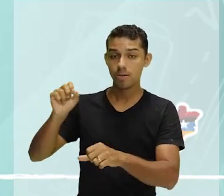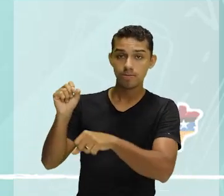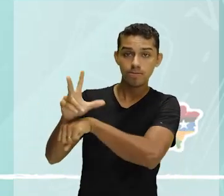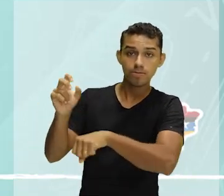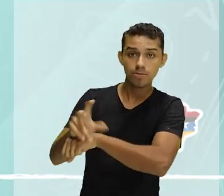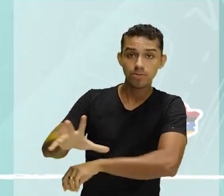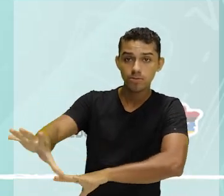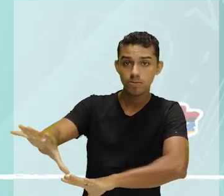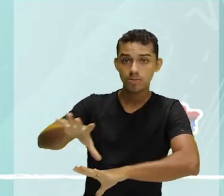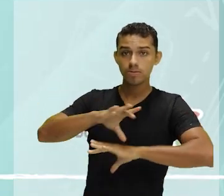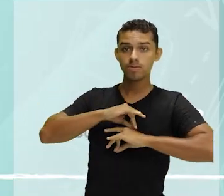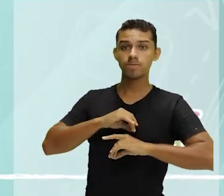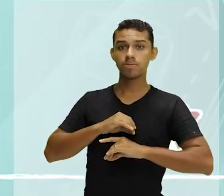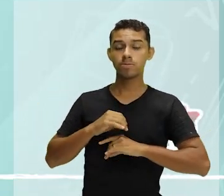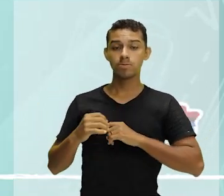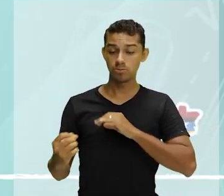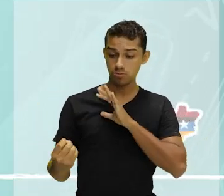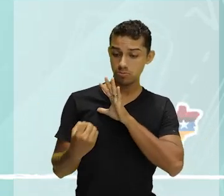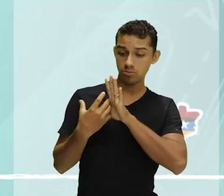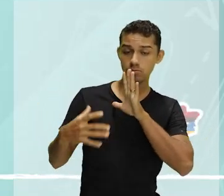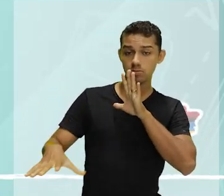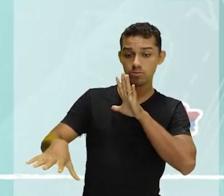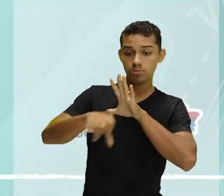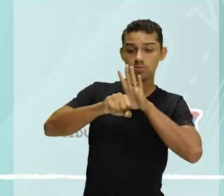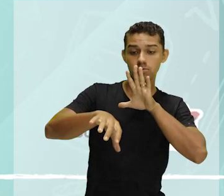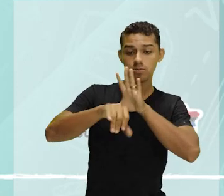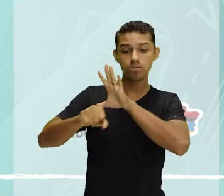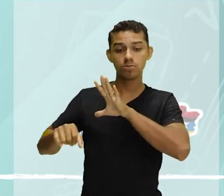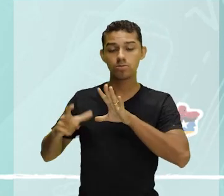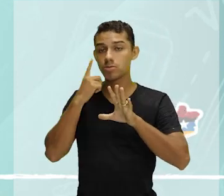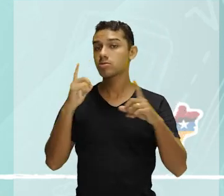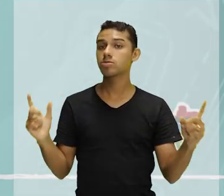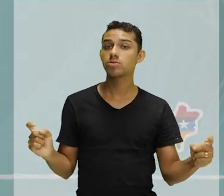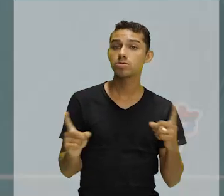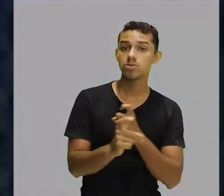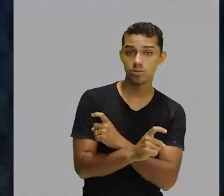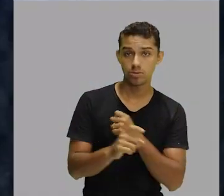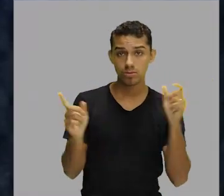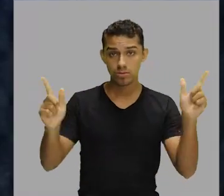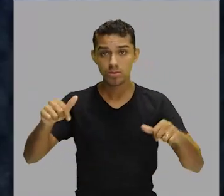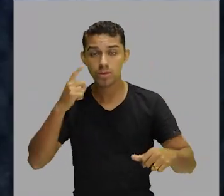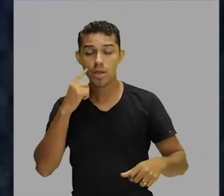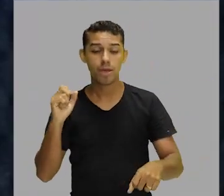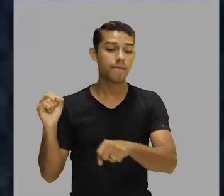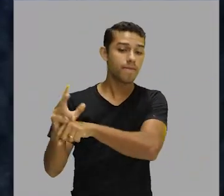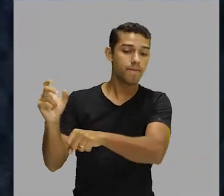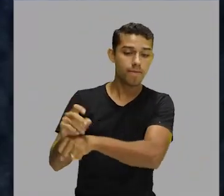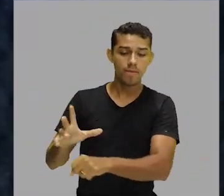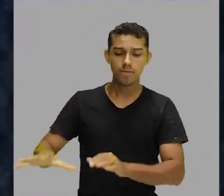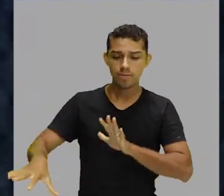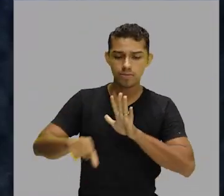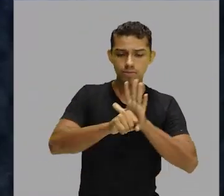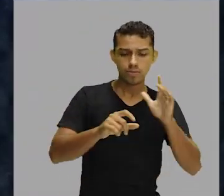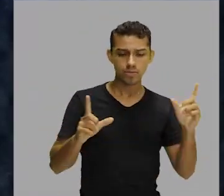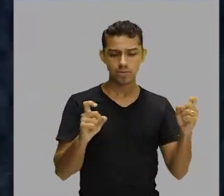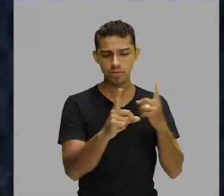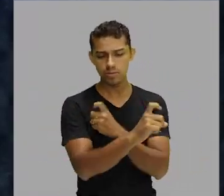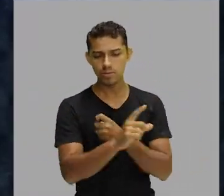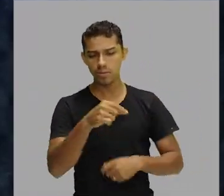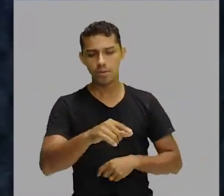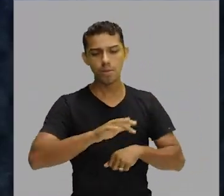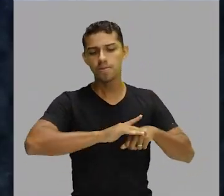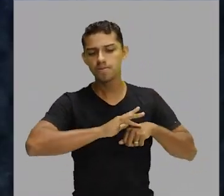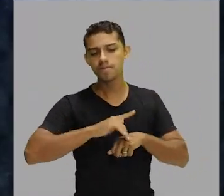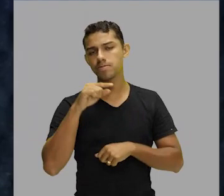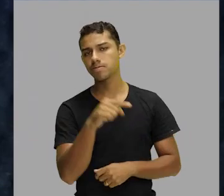Principalmente nós vamos levar em consideração aqui da reprodução dos bacteriófagos, que são vírus que infectam bactérias.